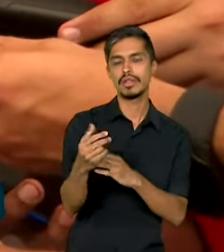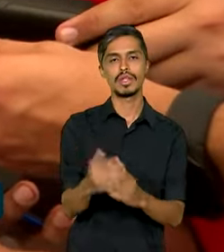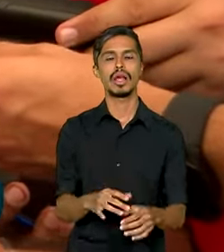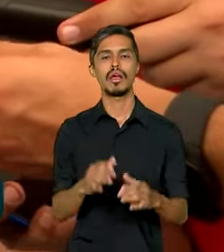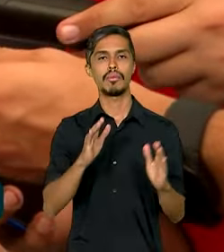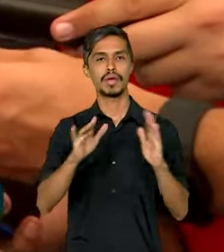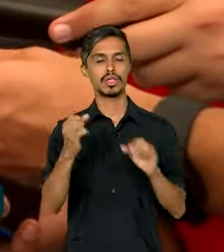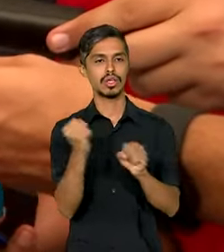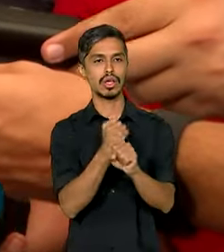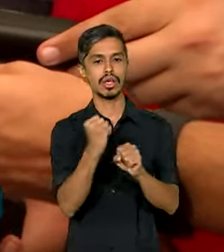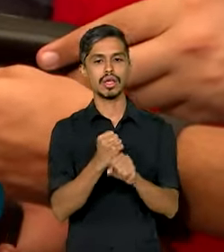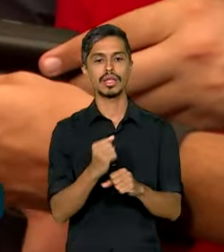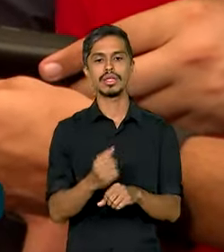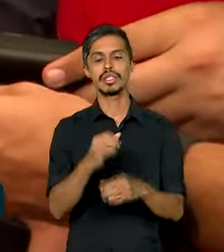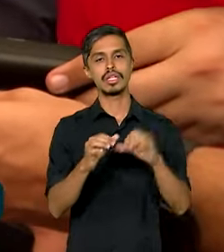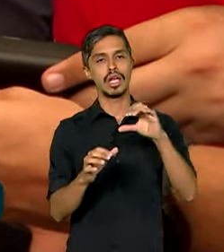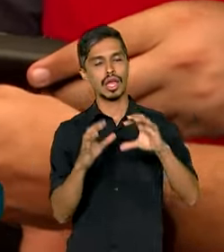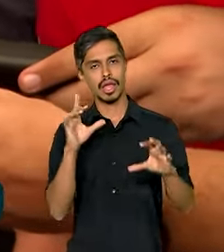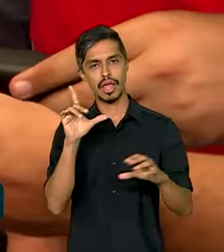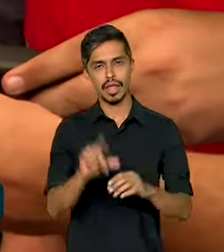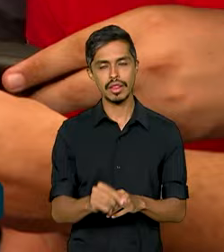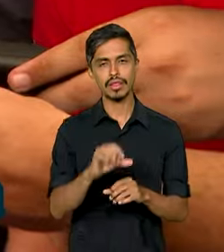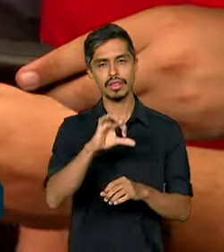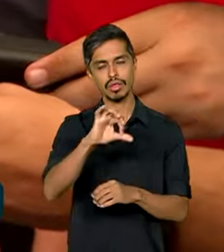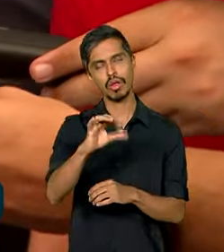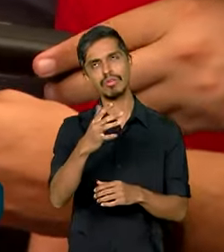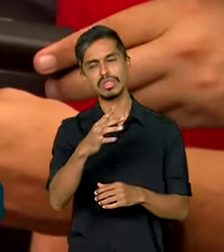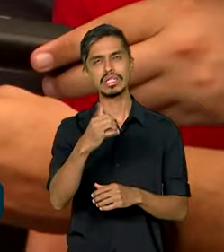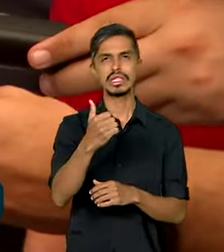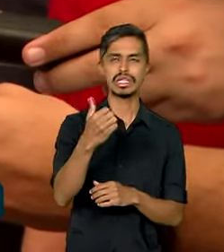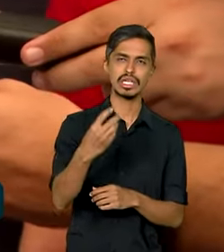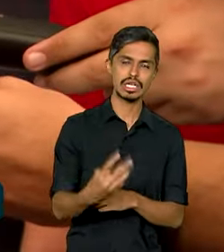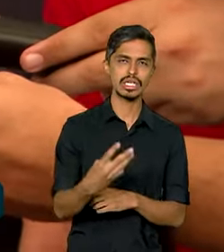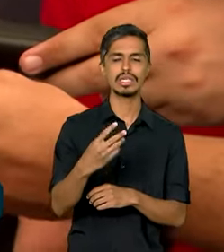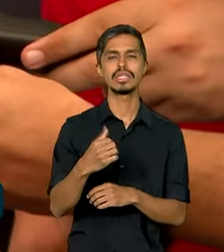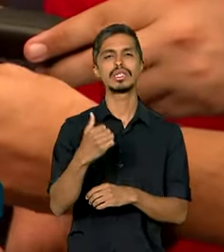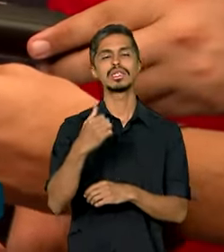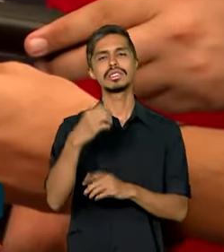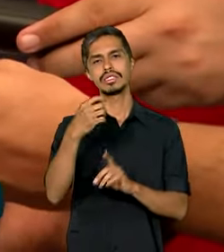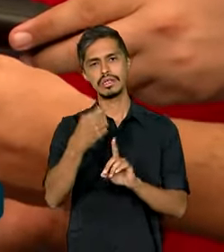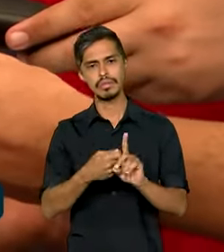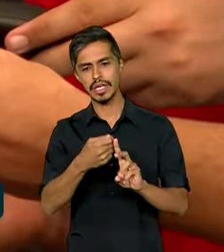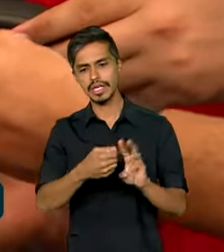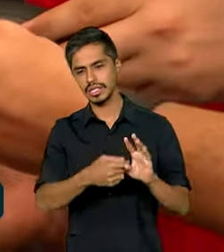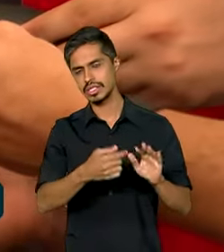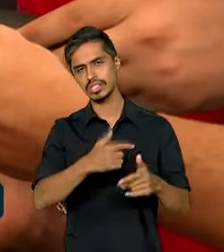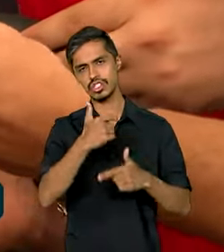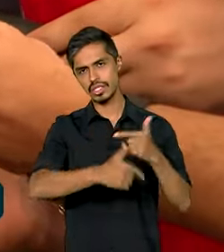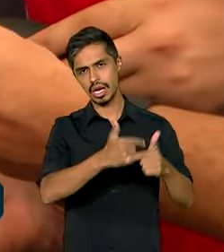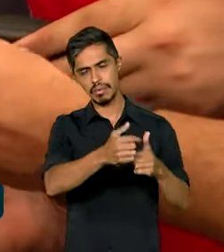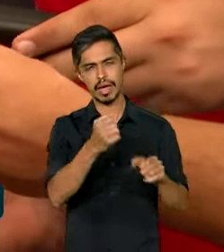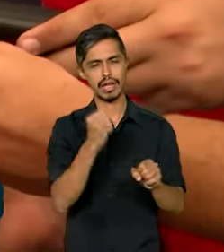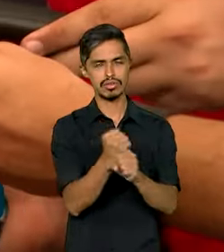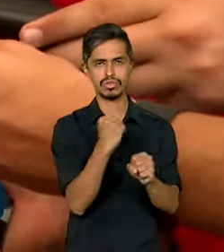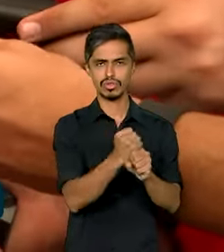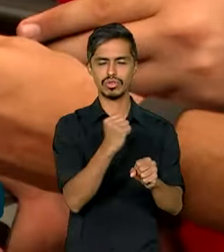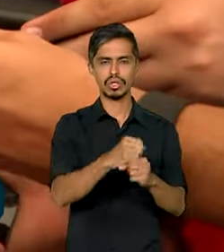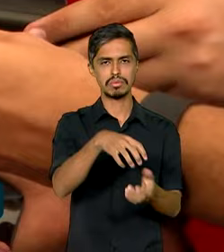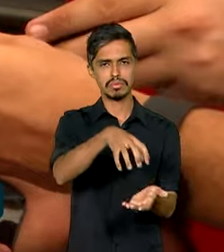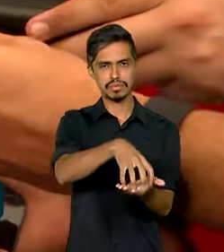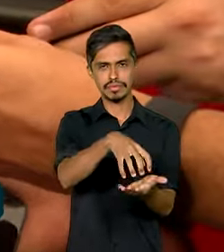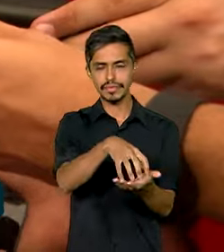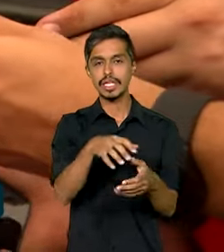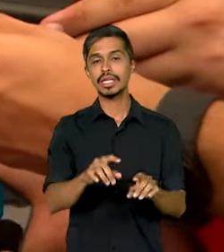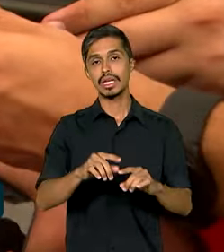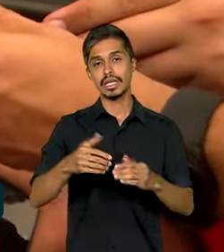da obra entre 9 meses a 13 meses 12 1 ano praticamente de obra enquanto isso vai se